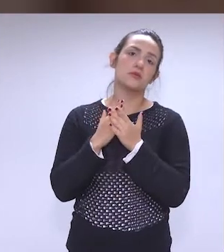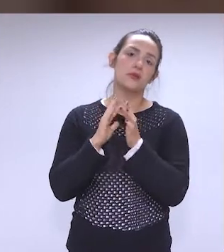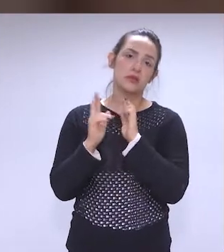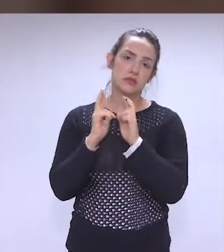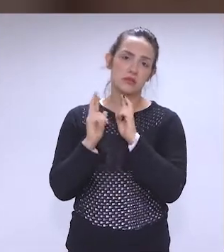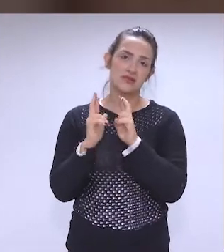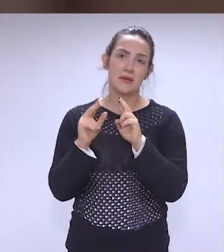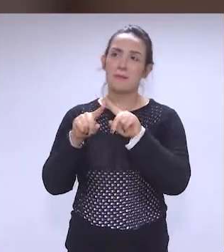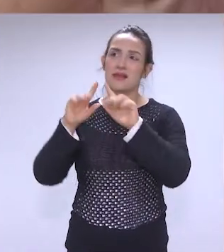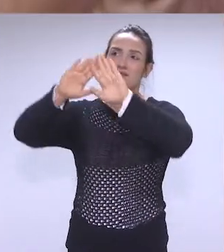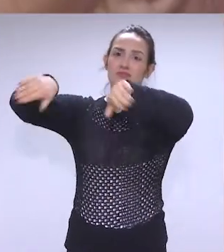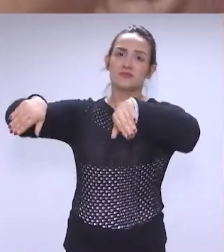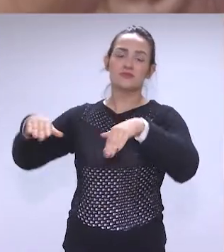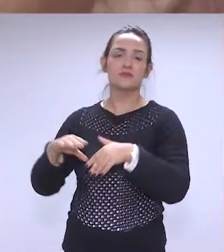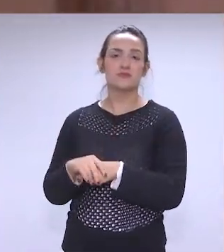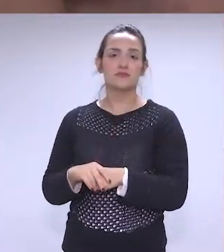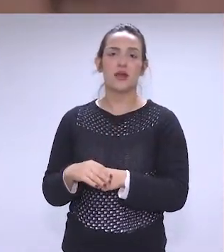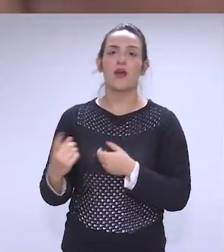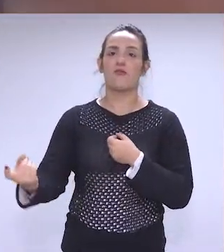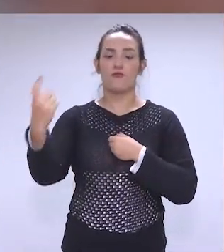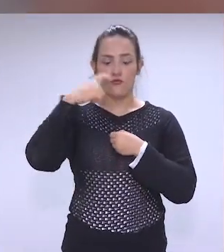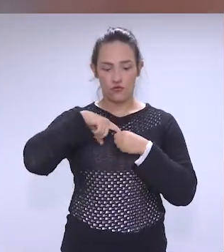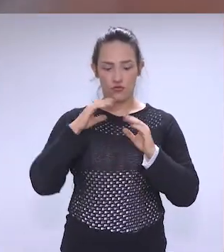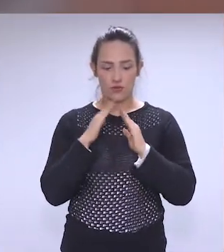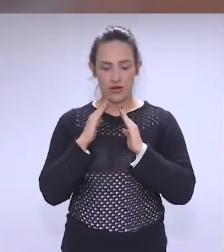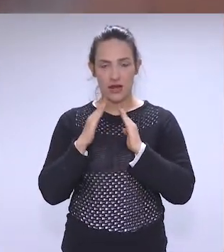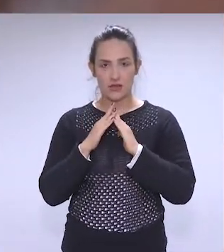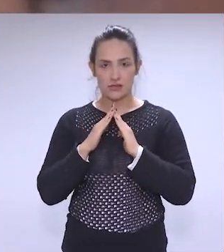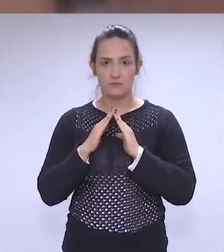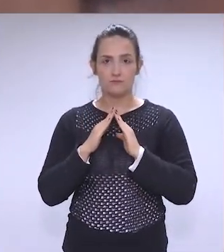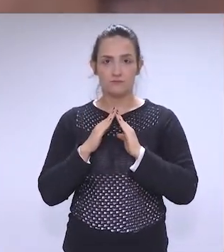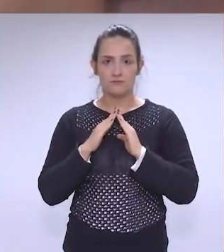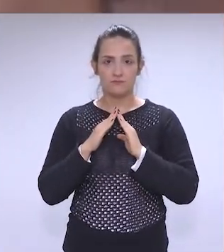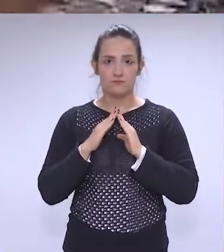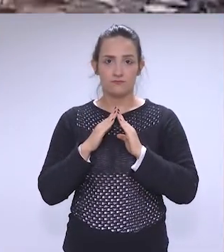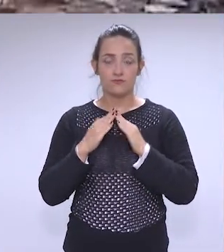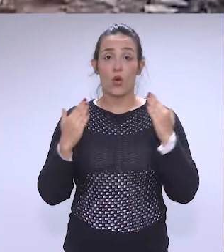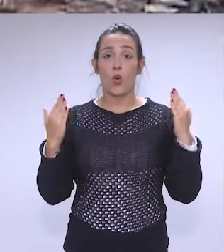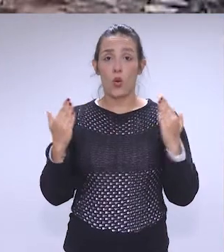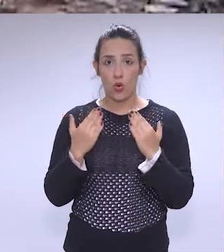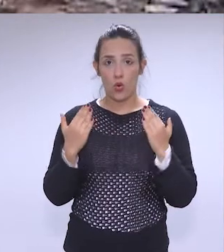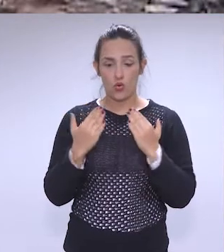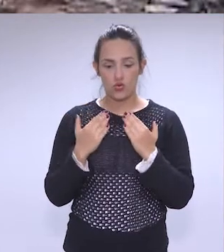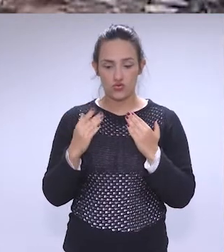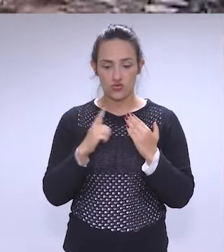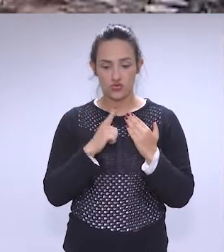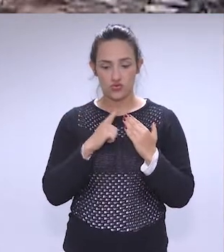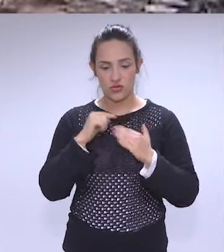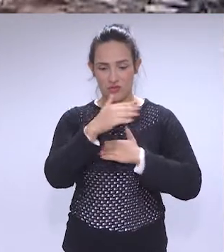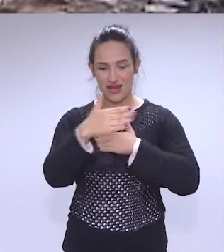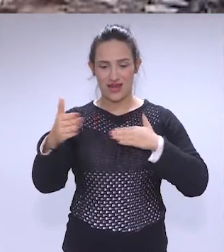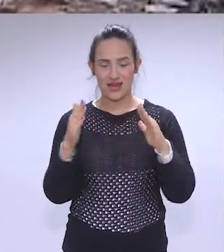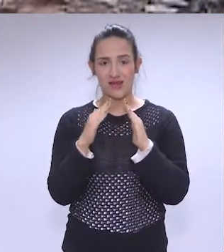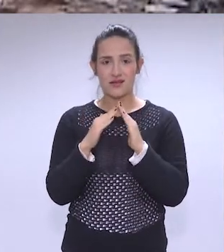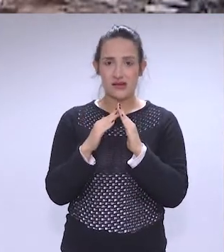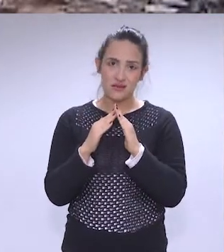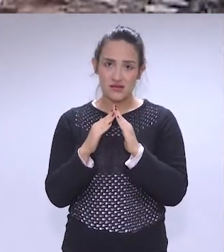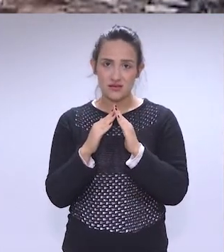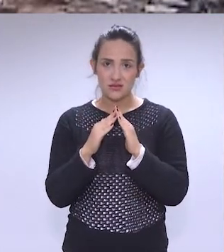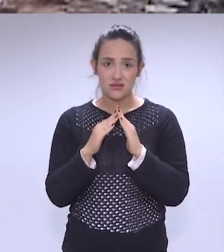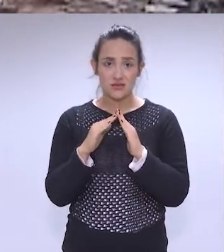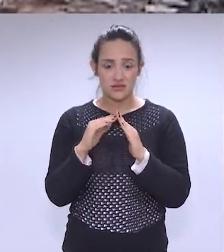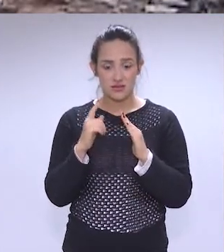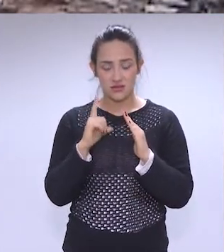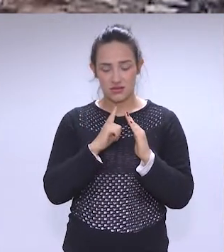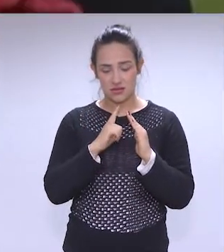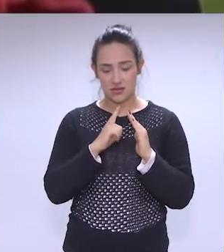relacionamento acabou. A moça não teve outra saída a não ser voltar para a casa dos pais. Hoje, divide este barraco de 2 cômodos com mais